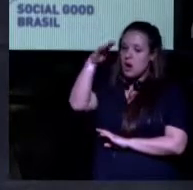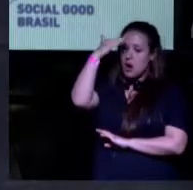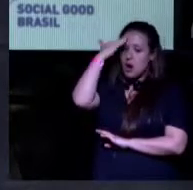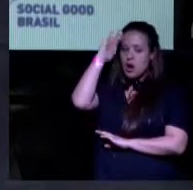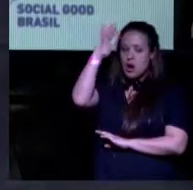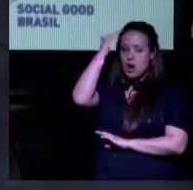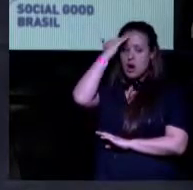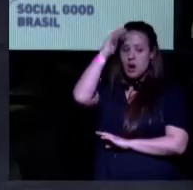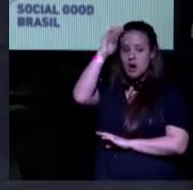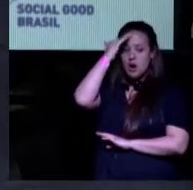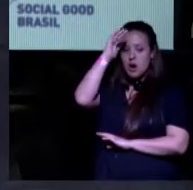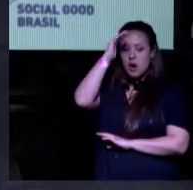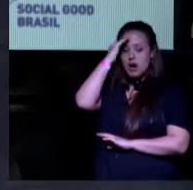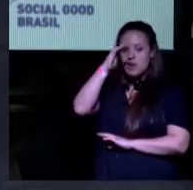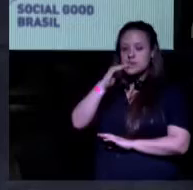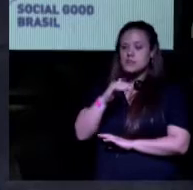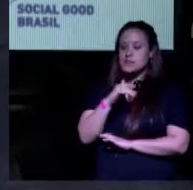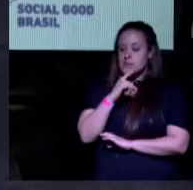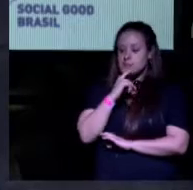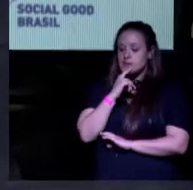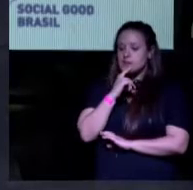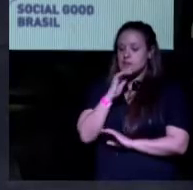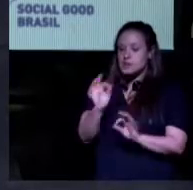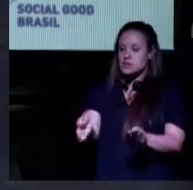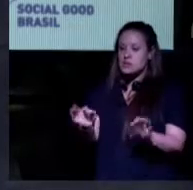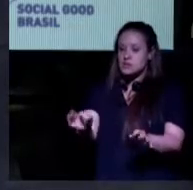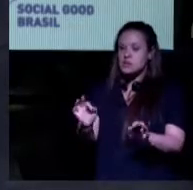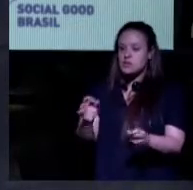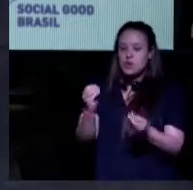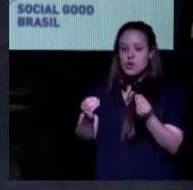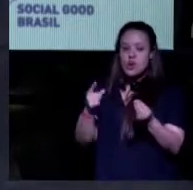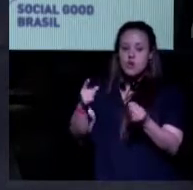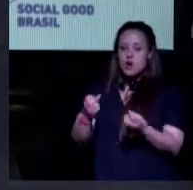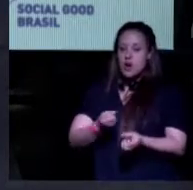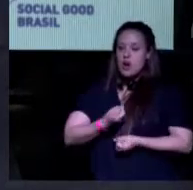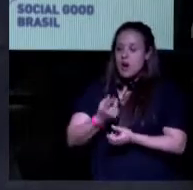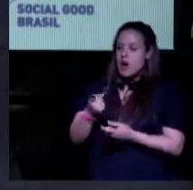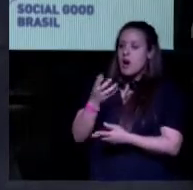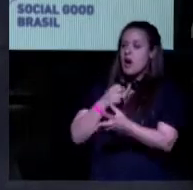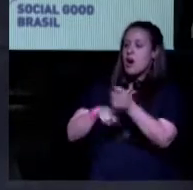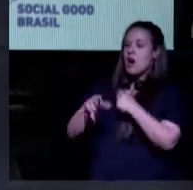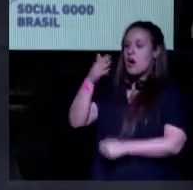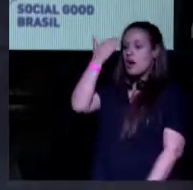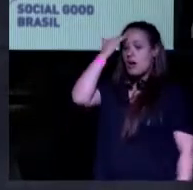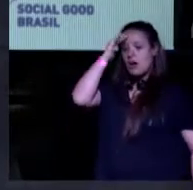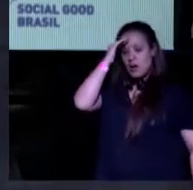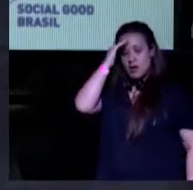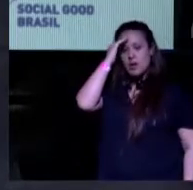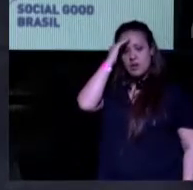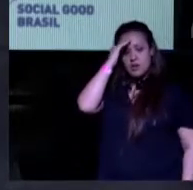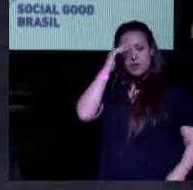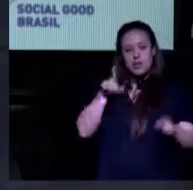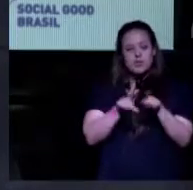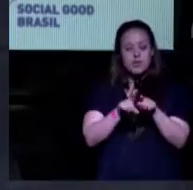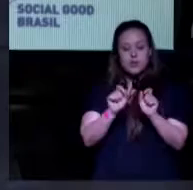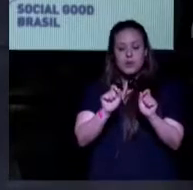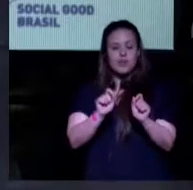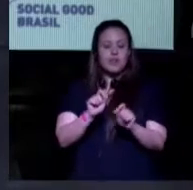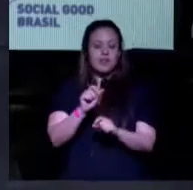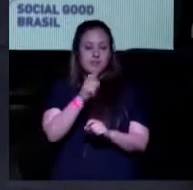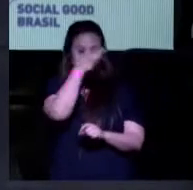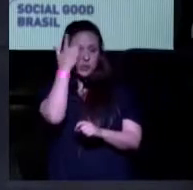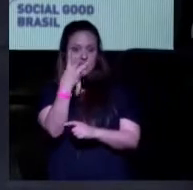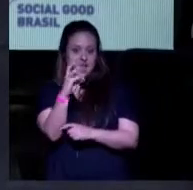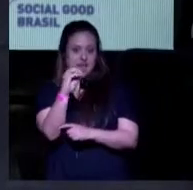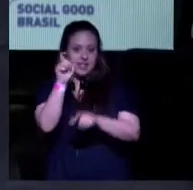elenca com post its num ciclo de sonhos que a gente fez ali levantamos 90 post-its de pessoas diferentes áreas diferentes botamos